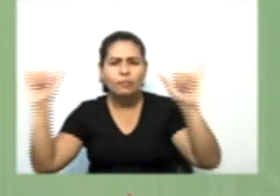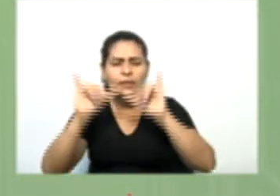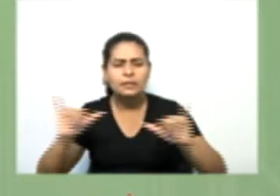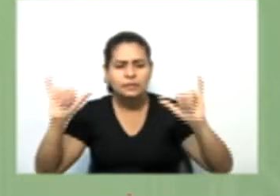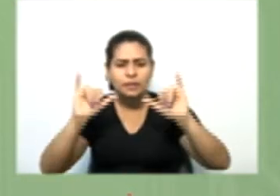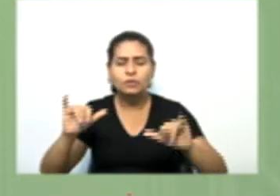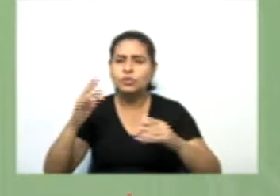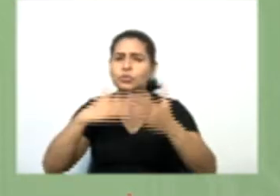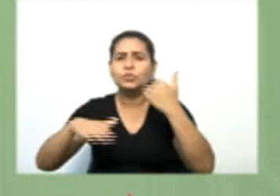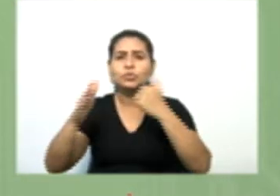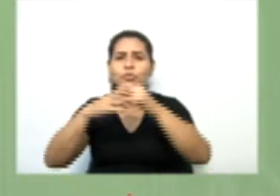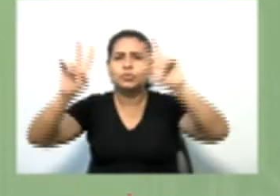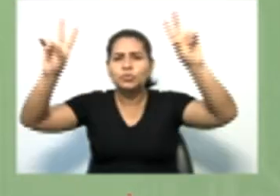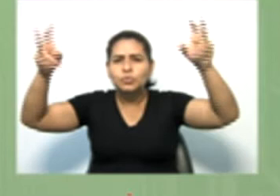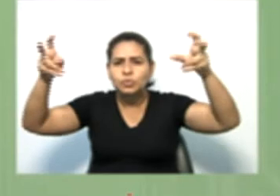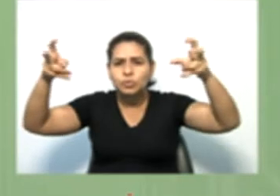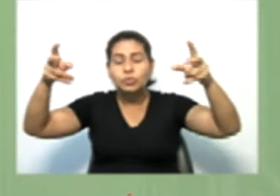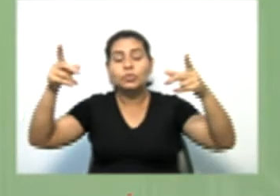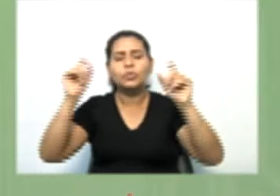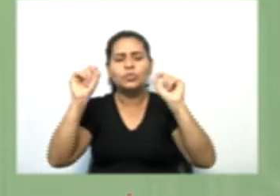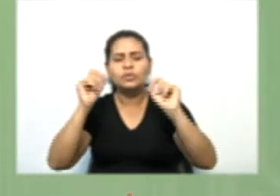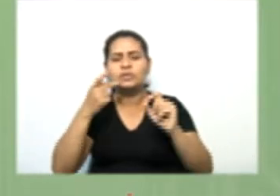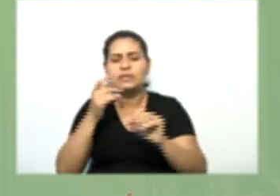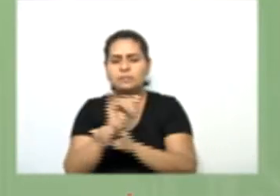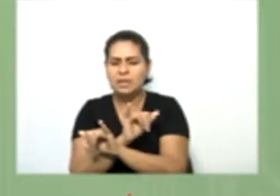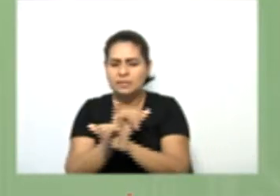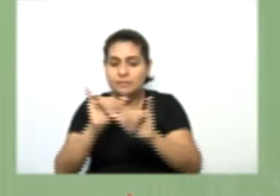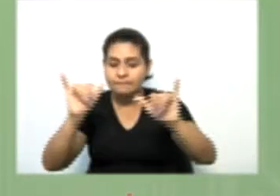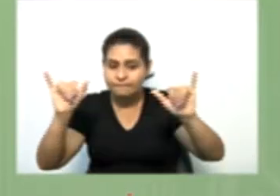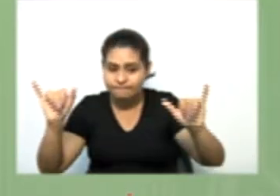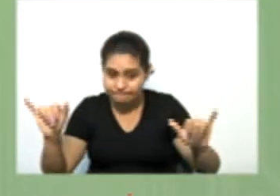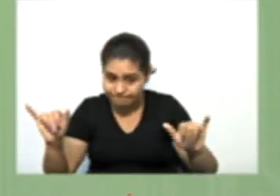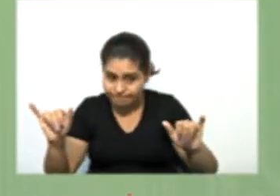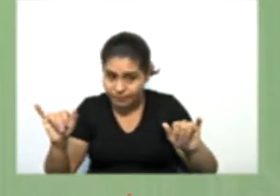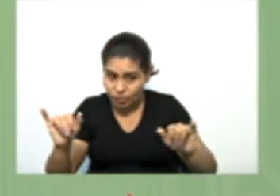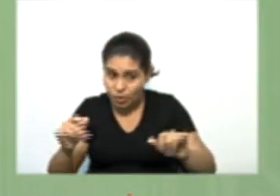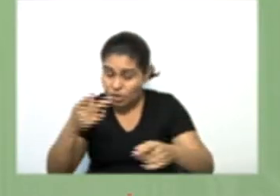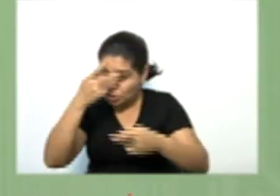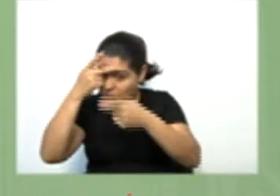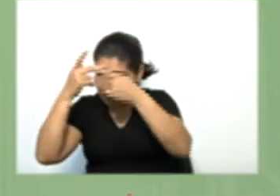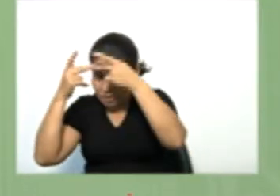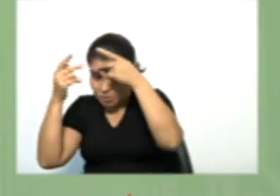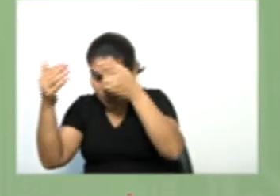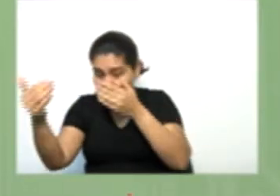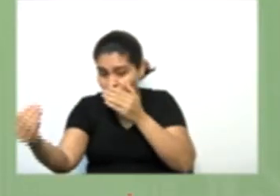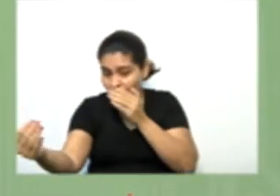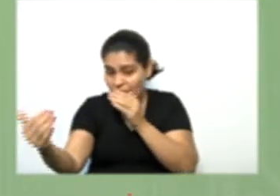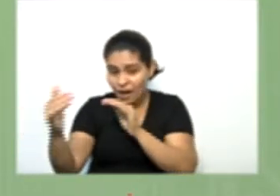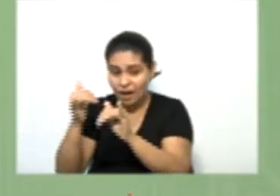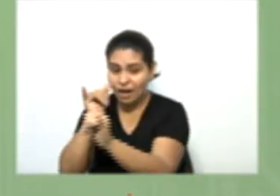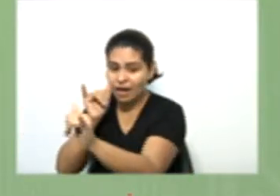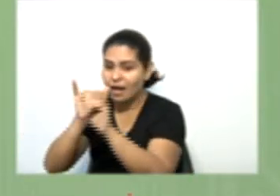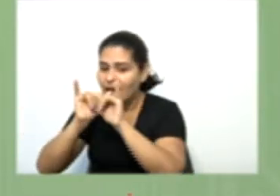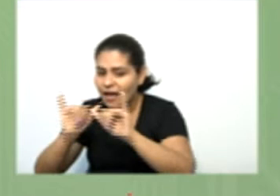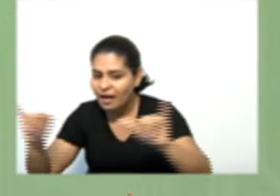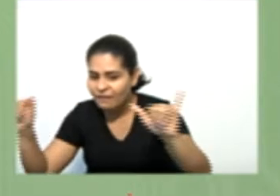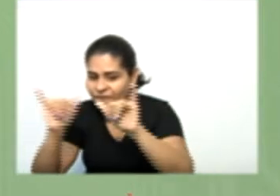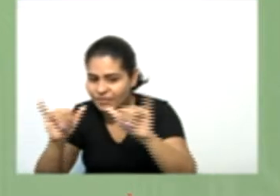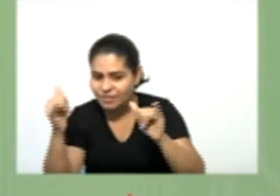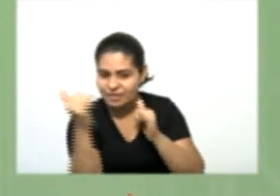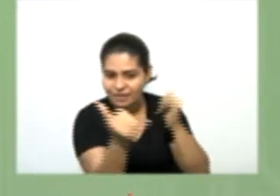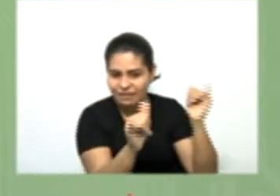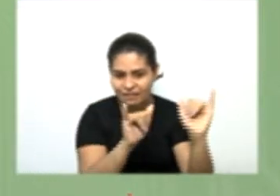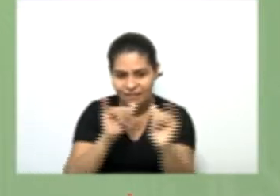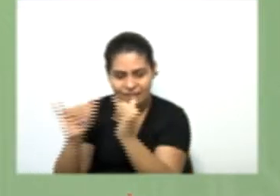determinado assunto que deve ser transmitido de pessoa a pessoa. É base de